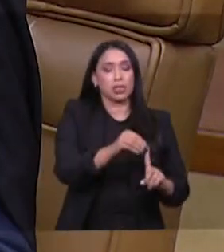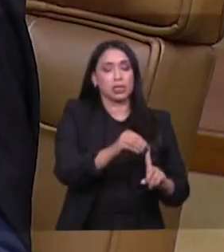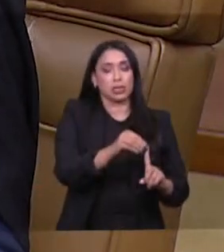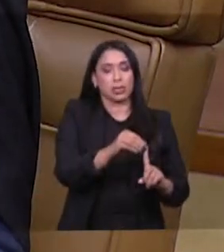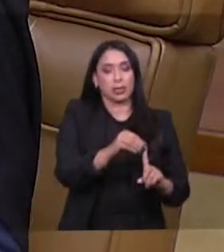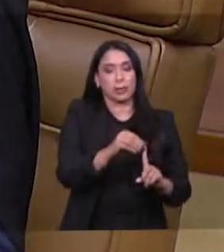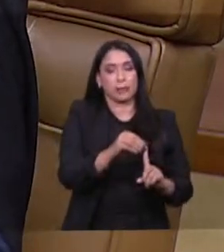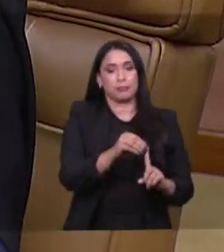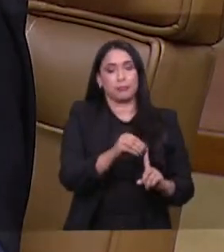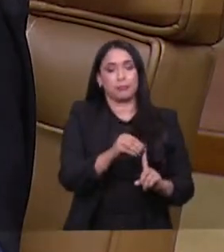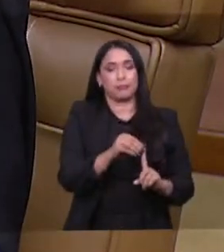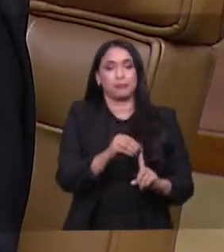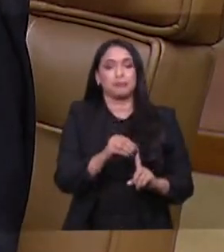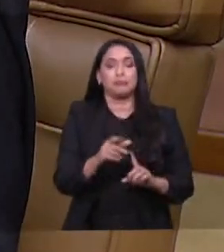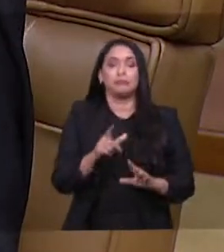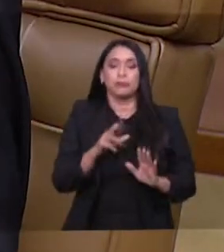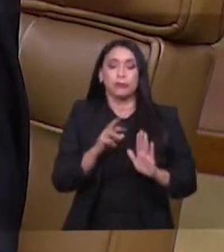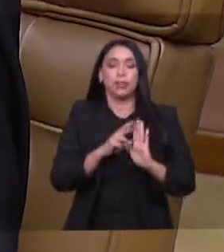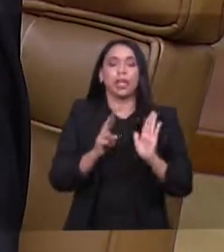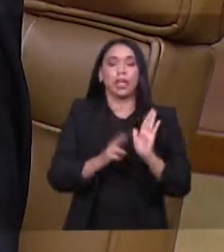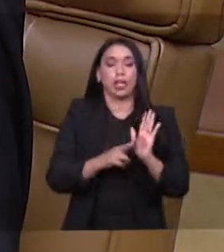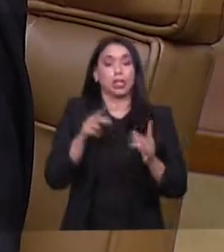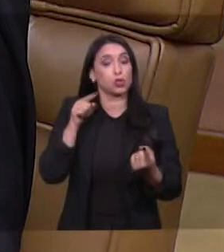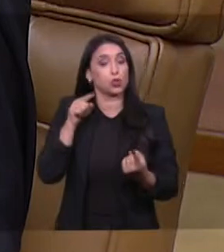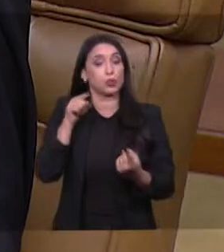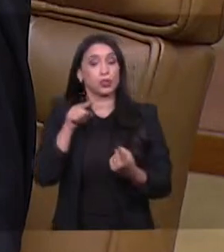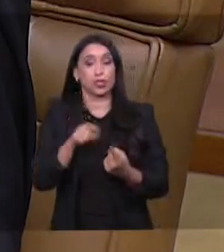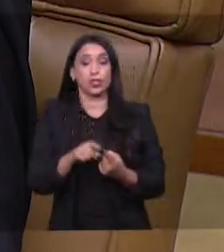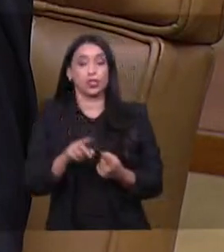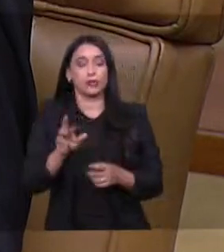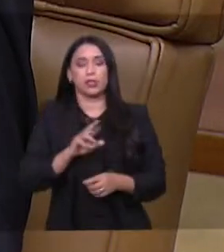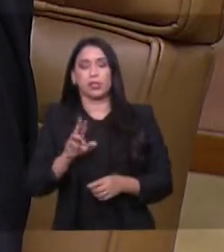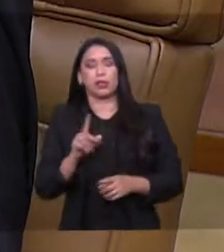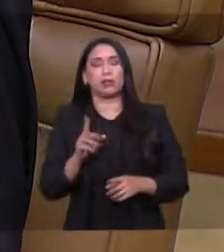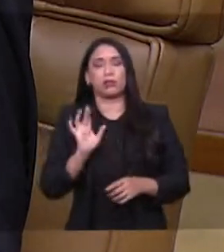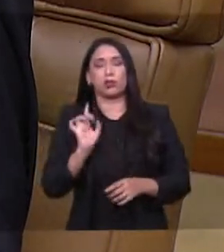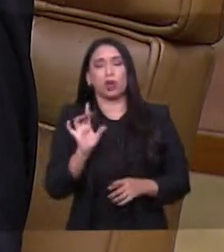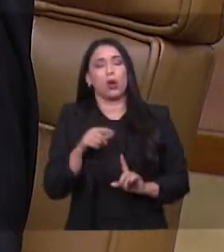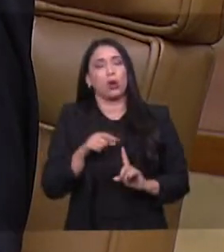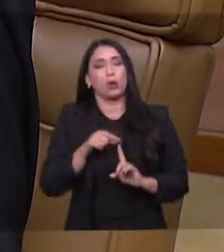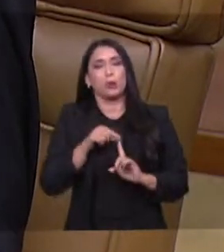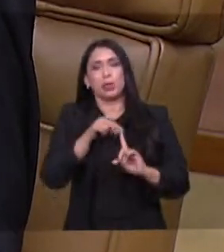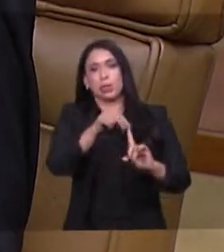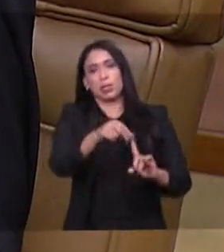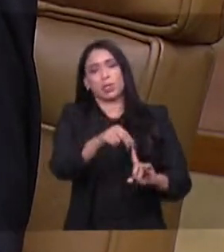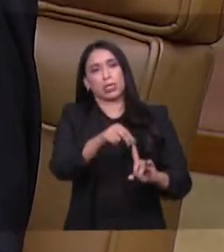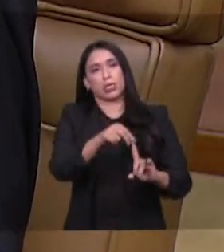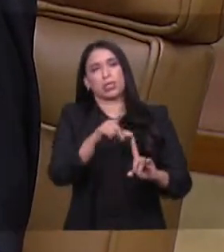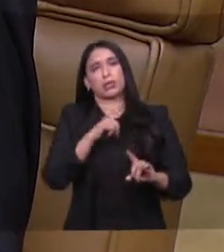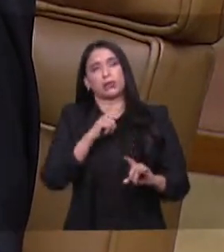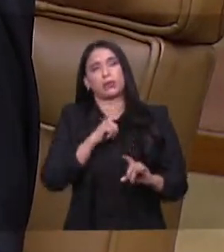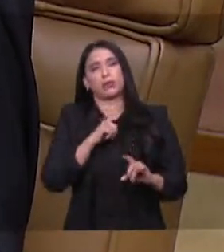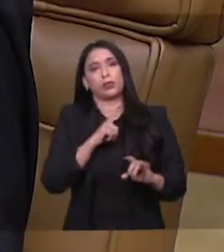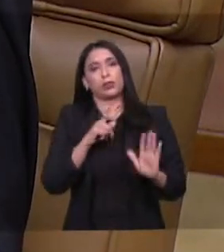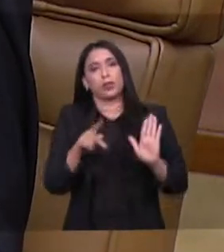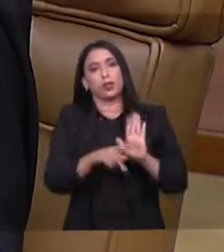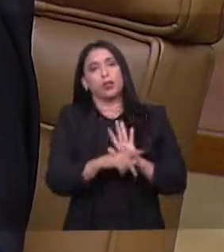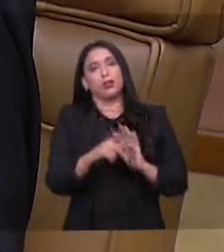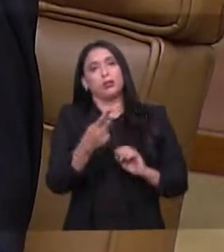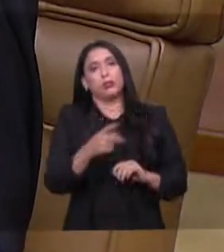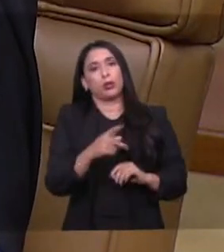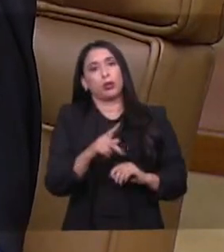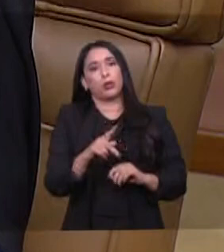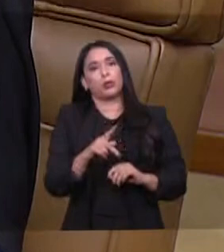dizer, regras objetivas e não uma designação que fosse específica para